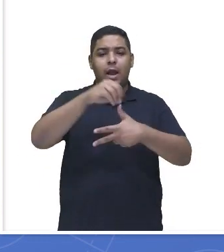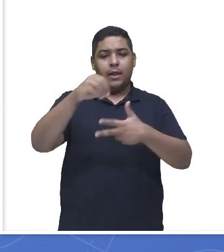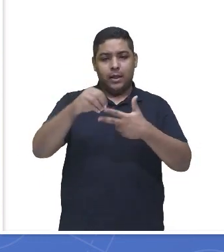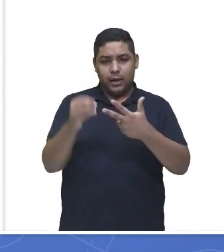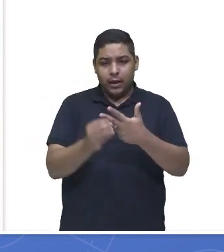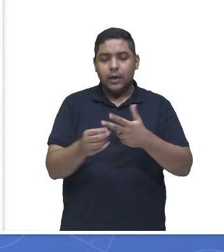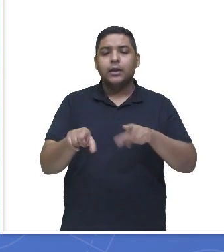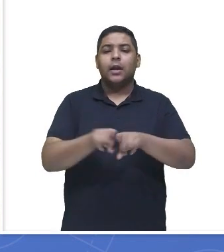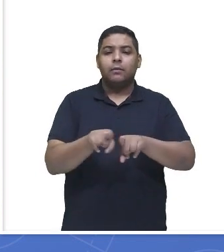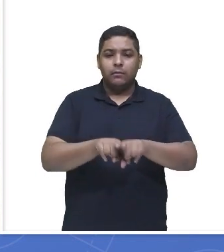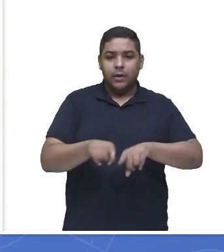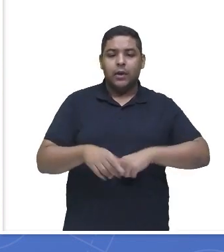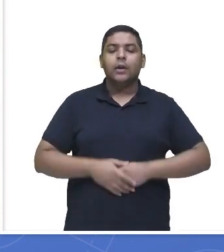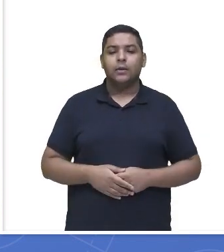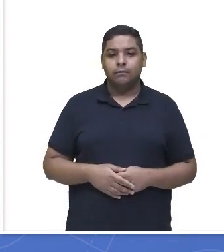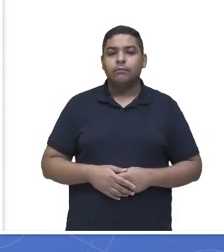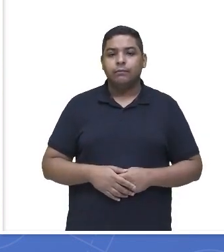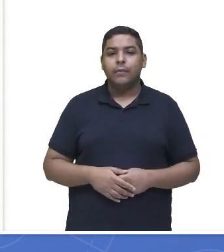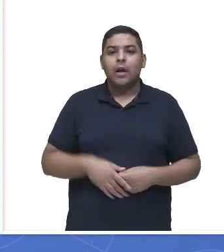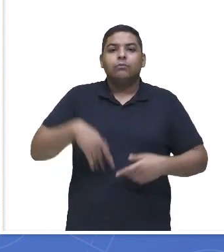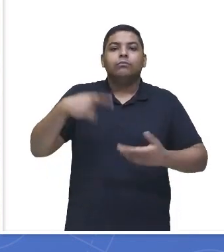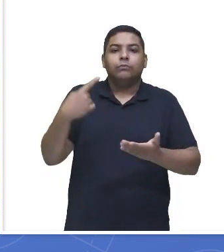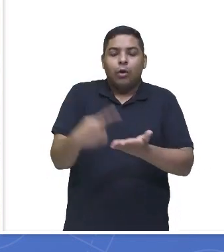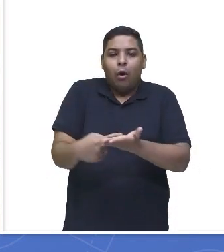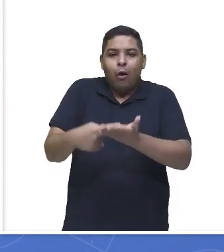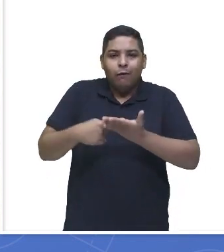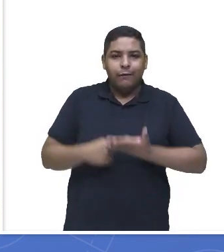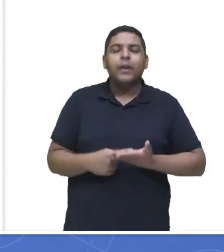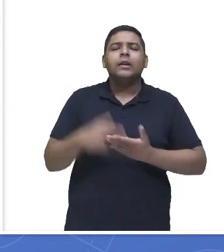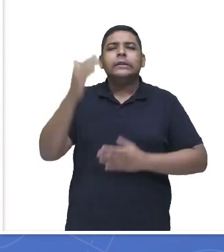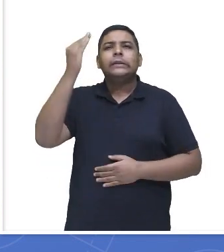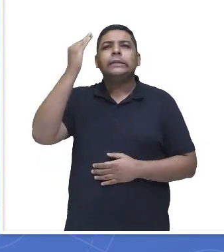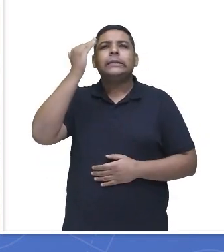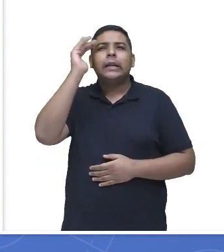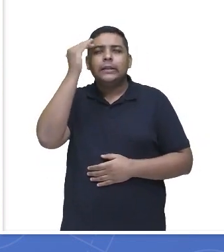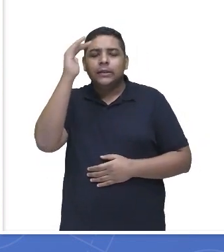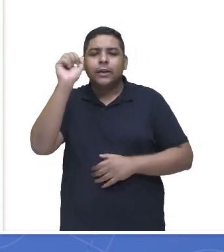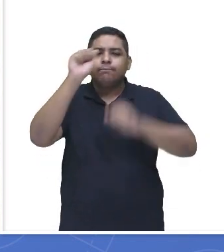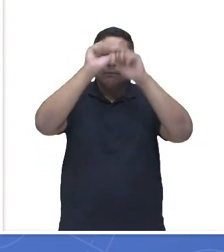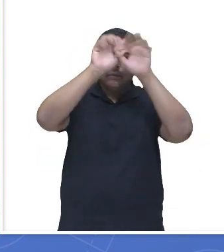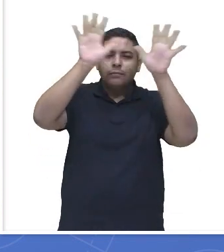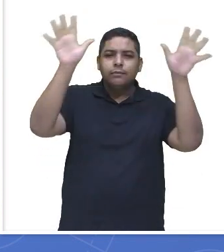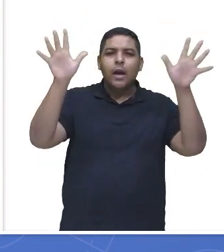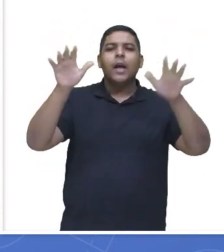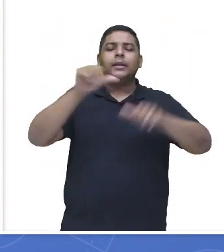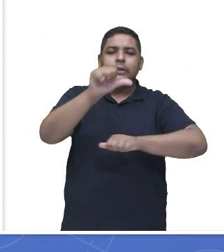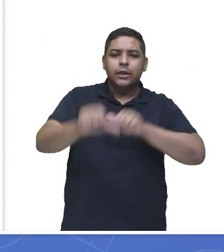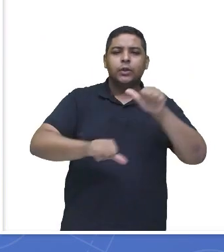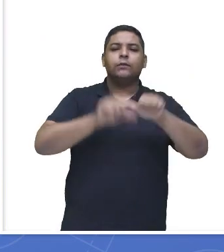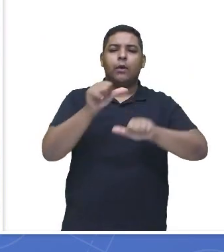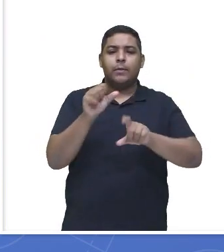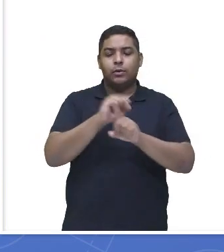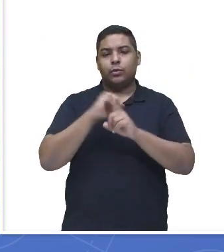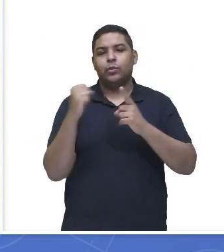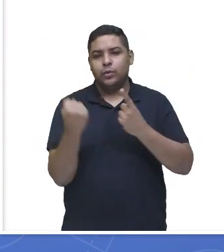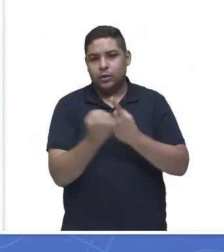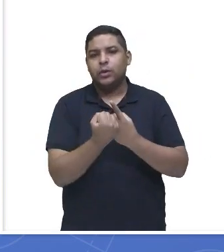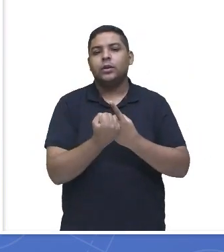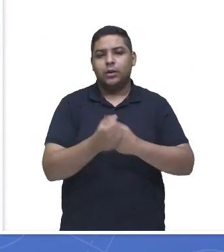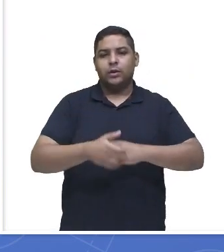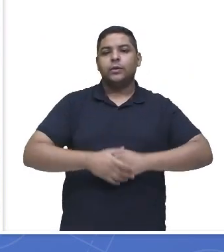tema que nos convida, né, a entender melhor um pouco das transformações que estão acontecendo dentro dessa sociedade que